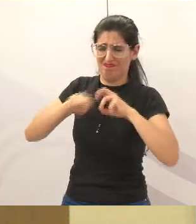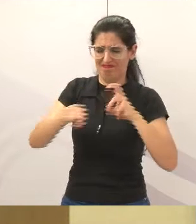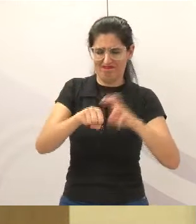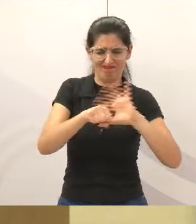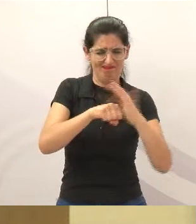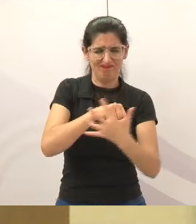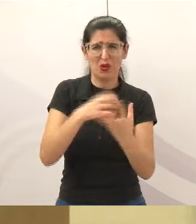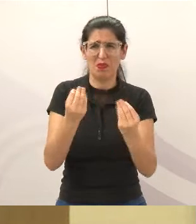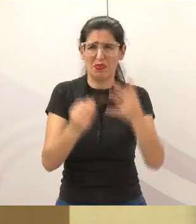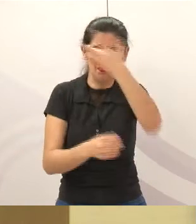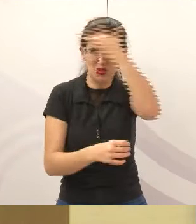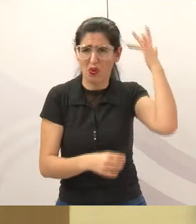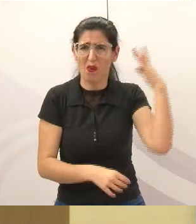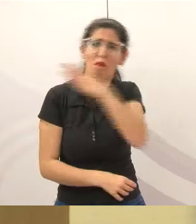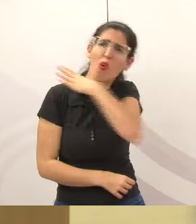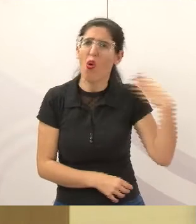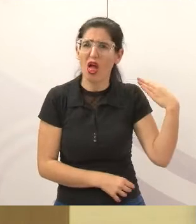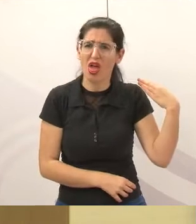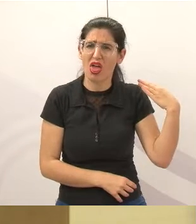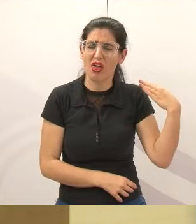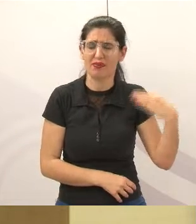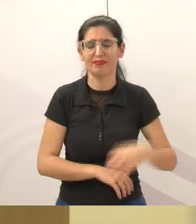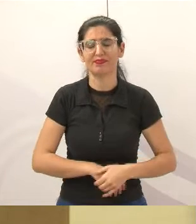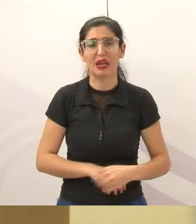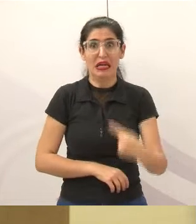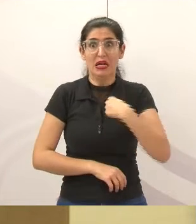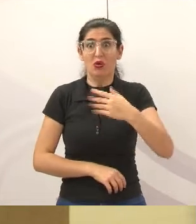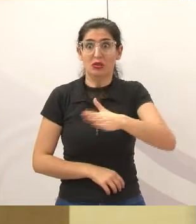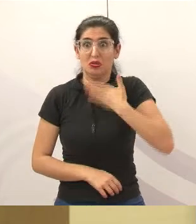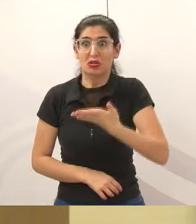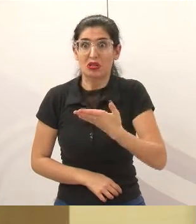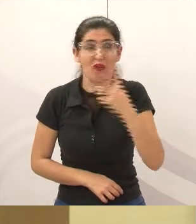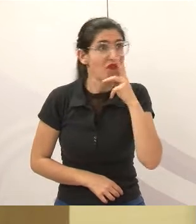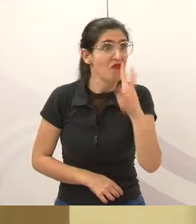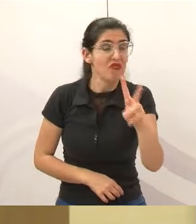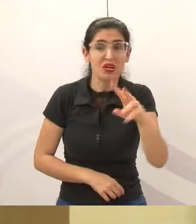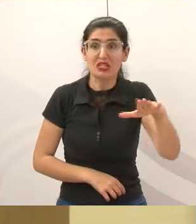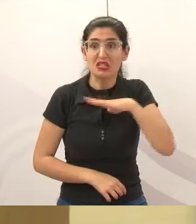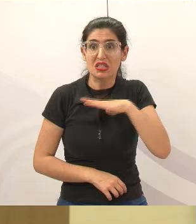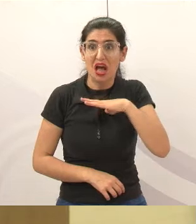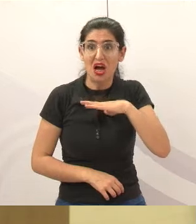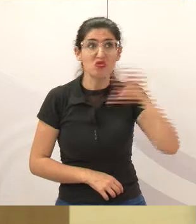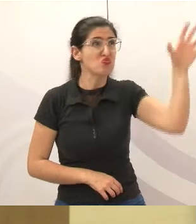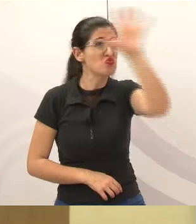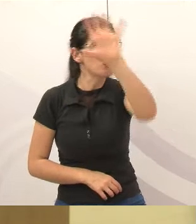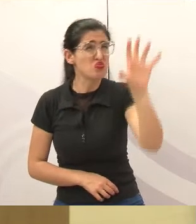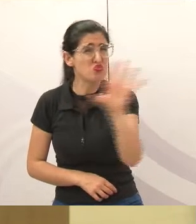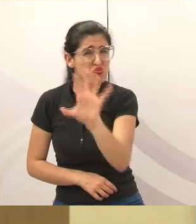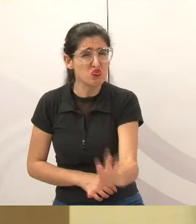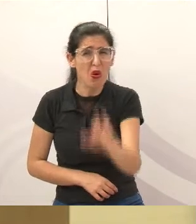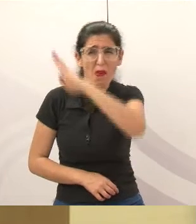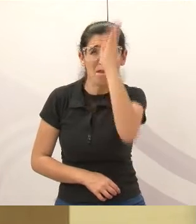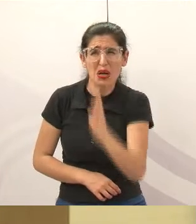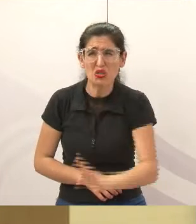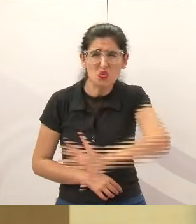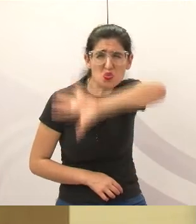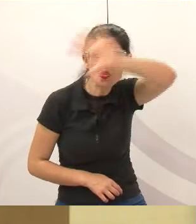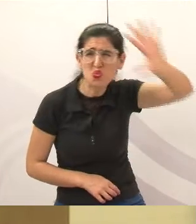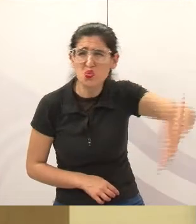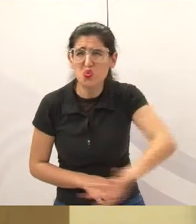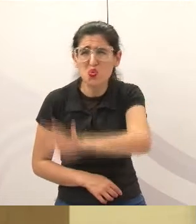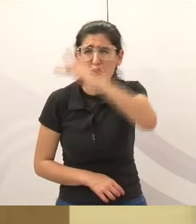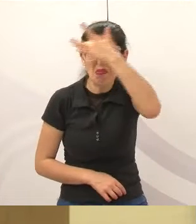ando assustada quando mostra várias cidades do nosso Brasil, já foi comentado até pelo vereador Juarez